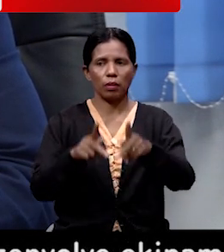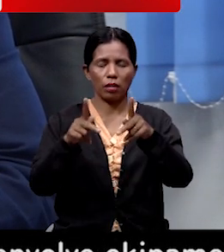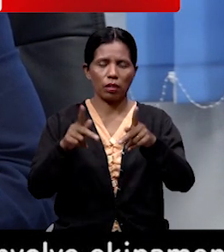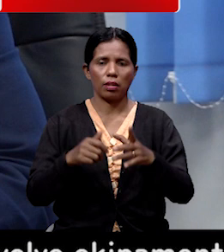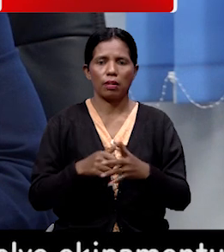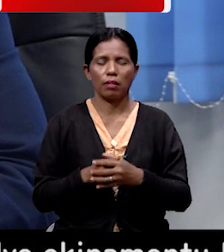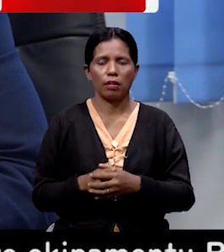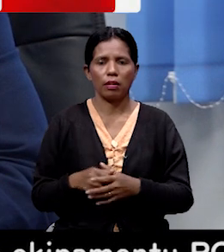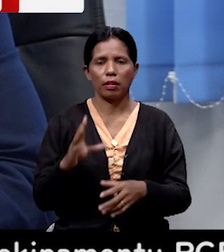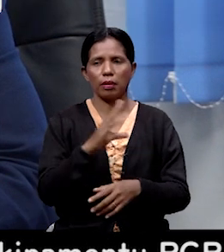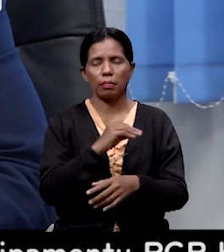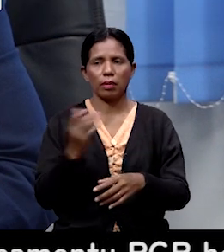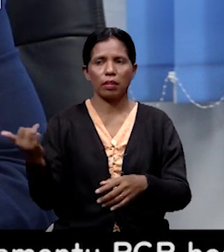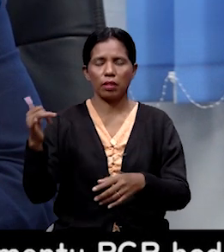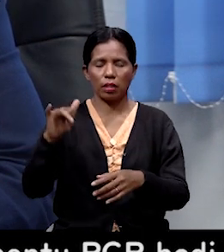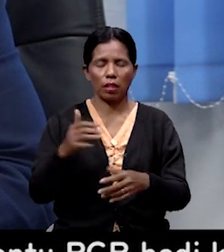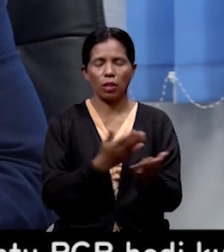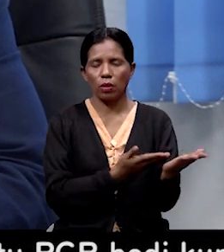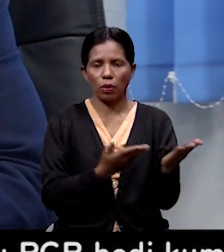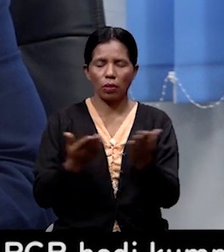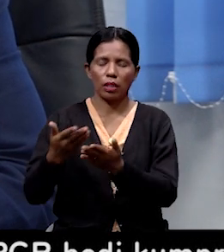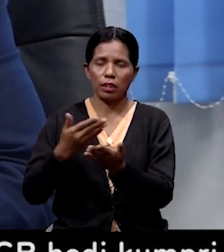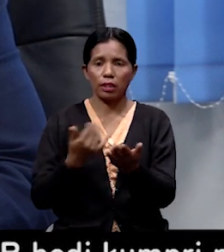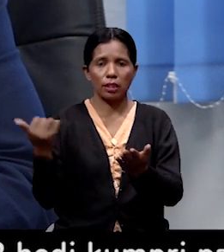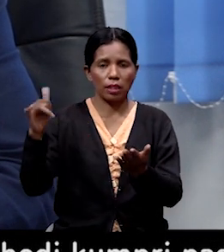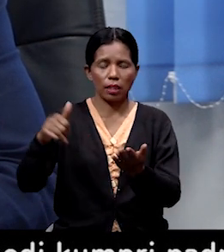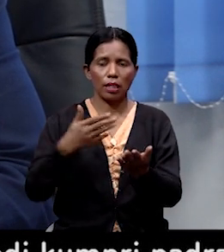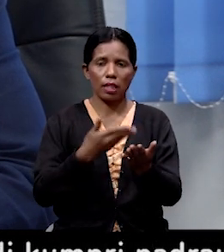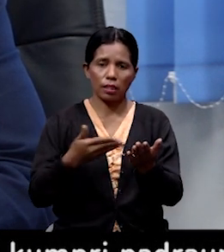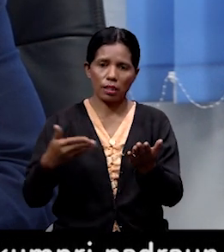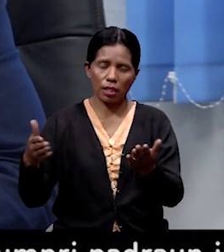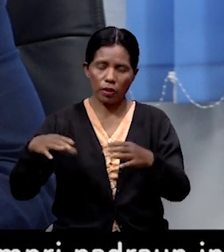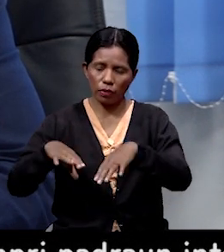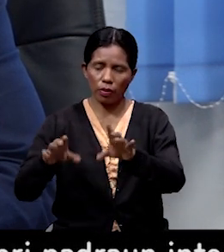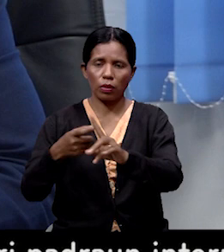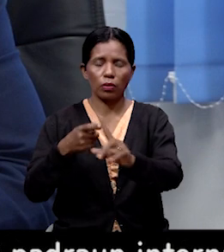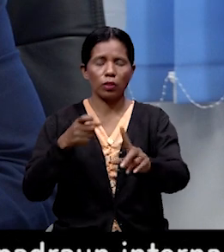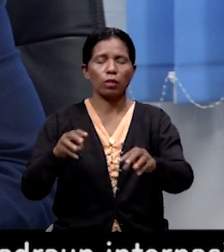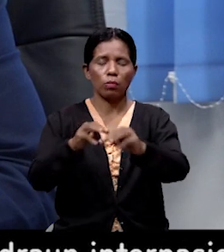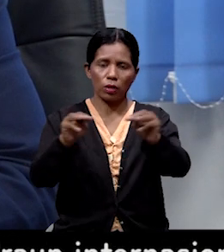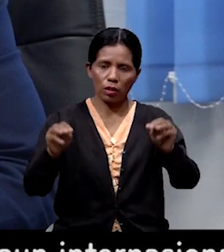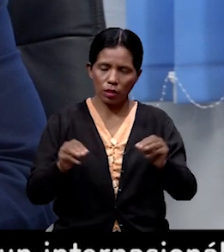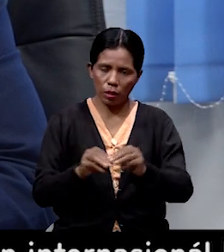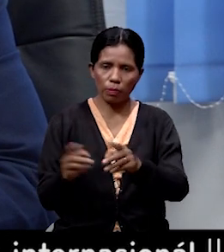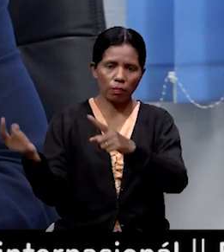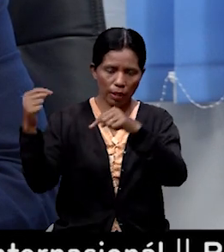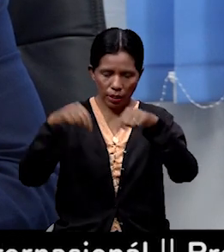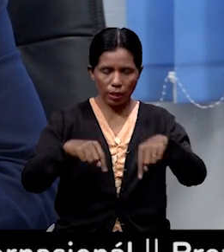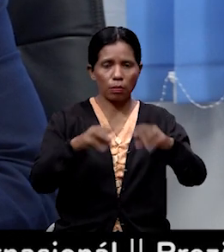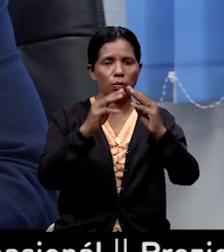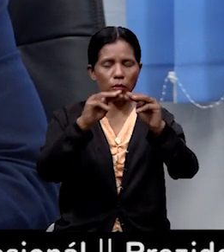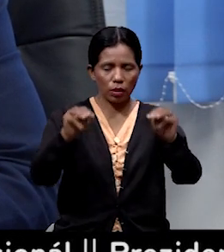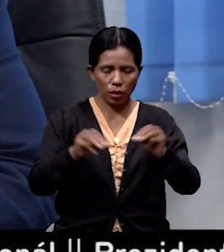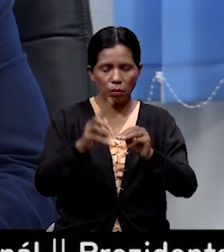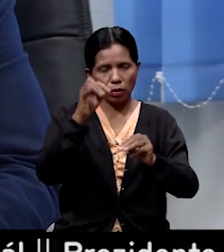transporta, sira nia produtos lokal nebe ke, husia nia distrito, ma yusika ya kapital dili, lili usir nebe